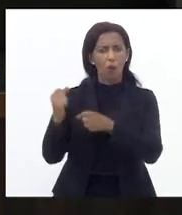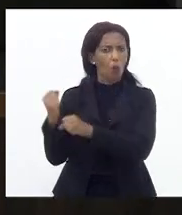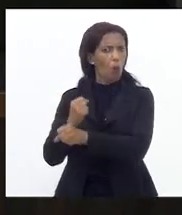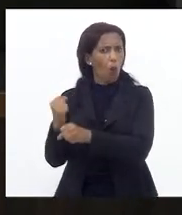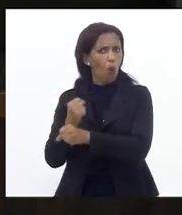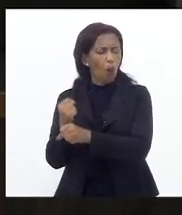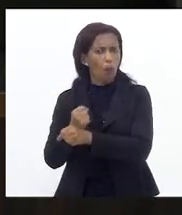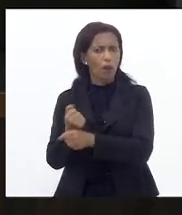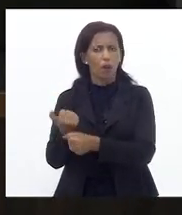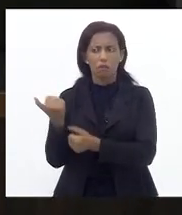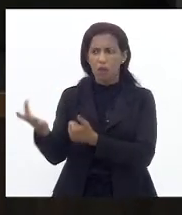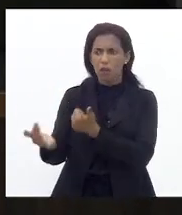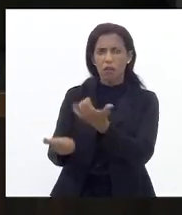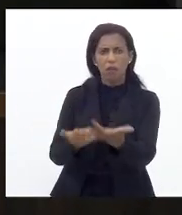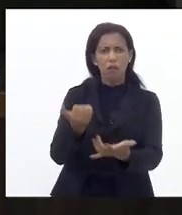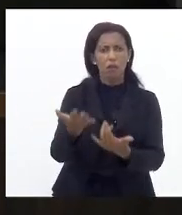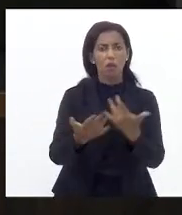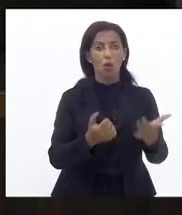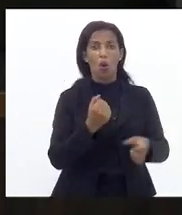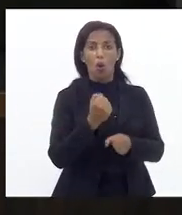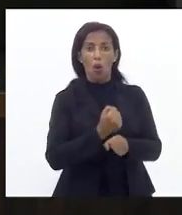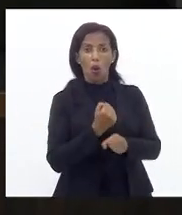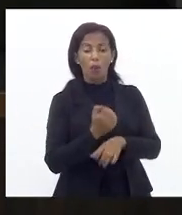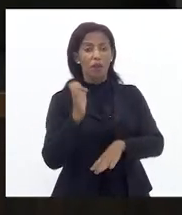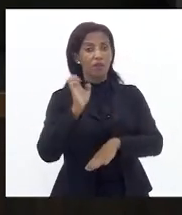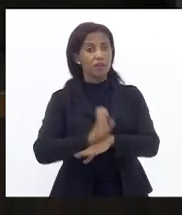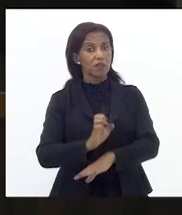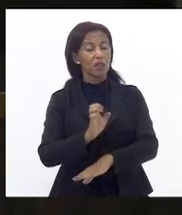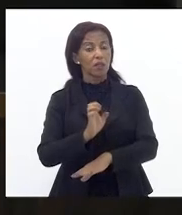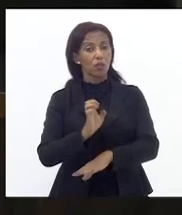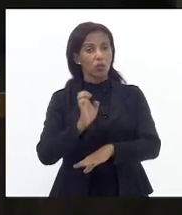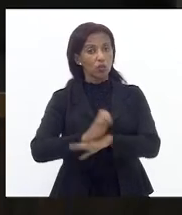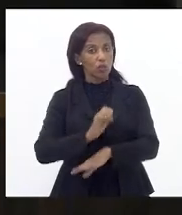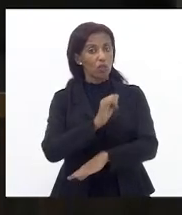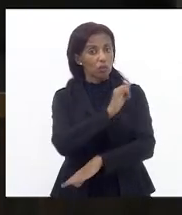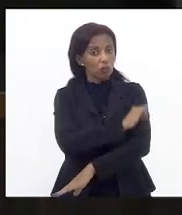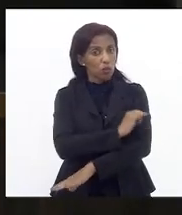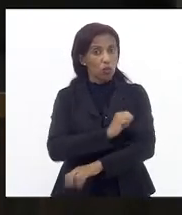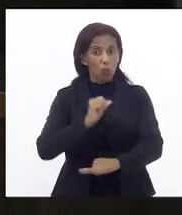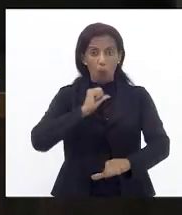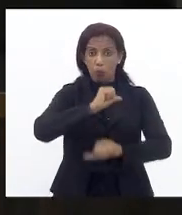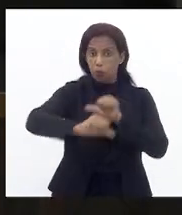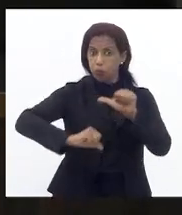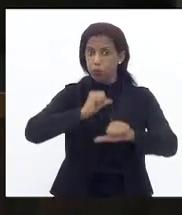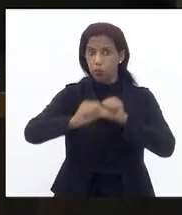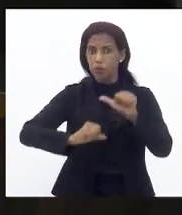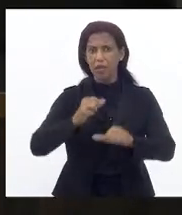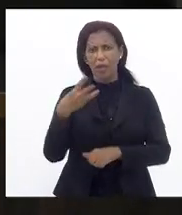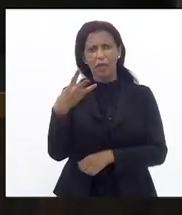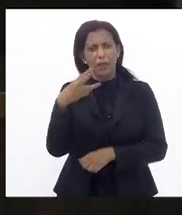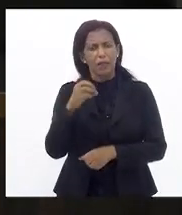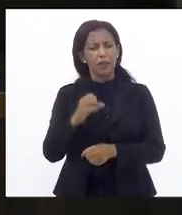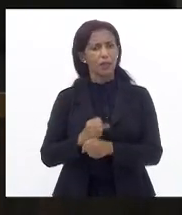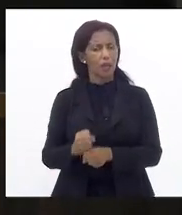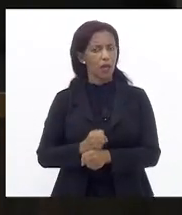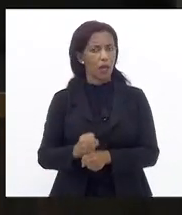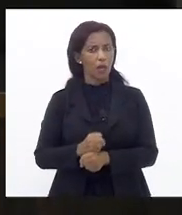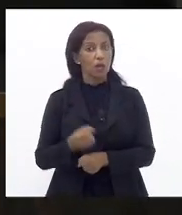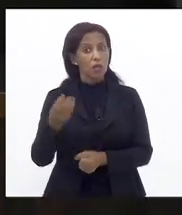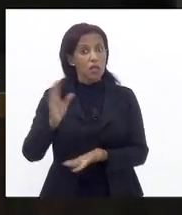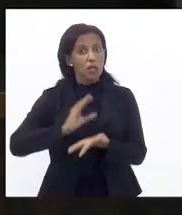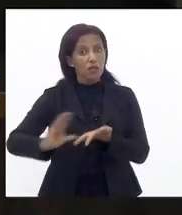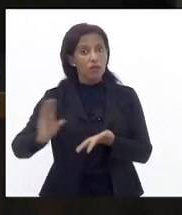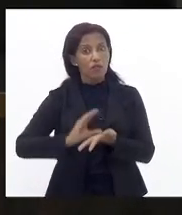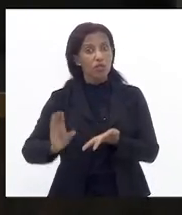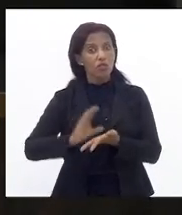pouco é muita obra obra que fará o estado do Rio de Janeiro mudar completamente nos próximos 30 anos Isso é